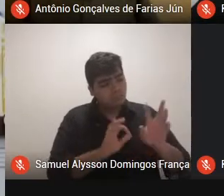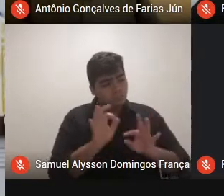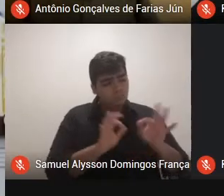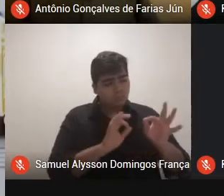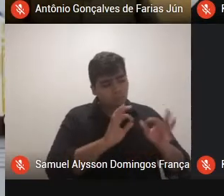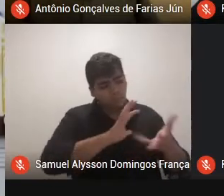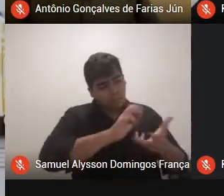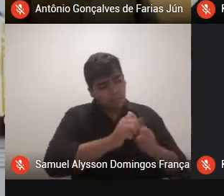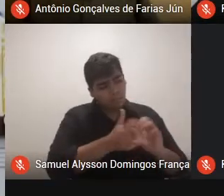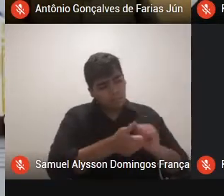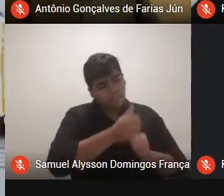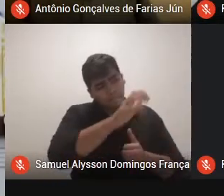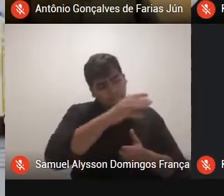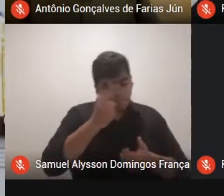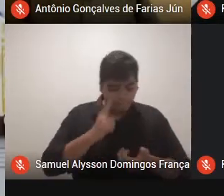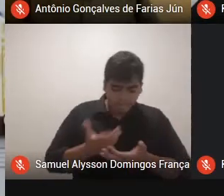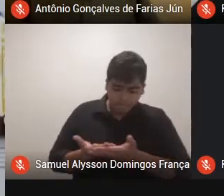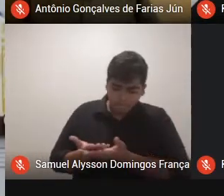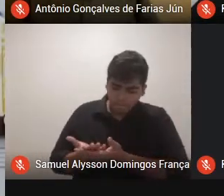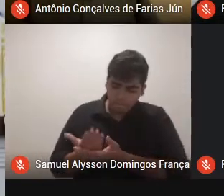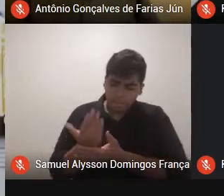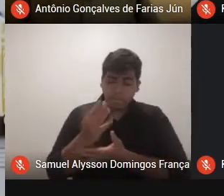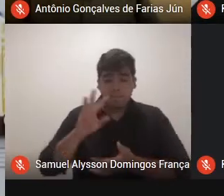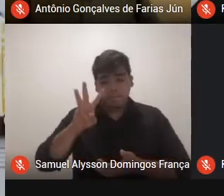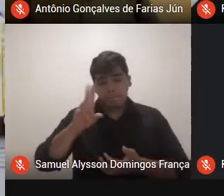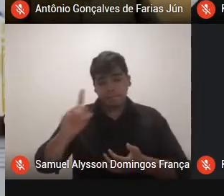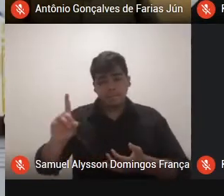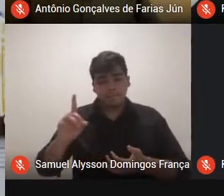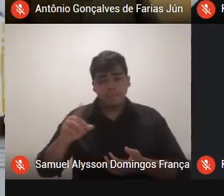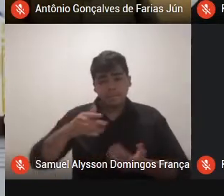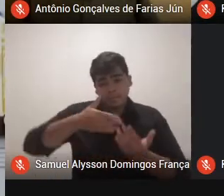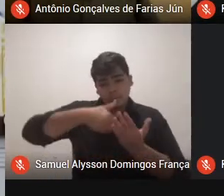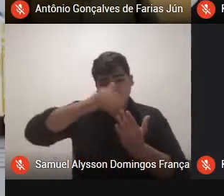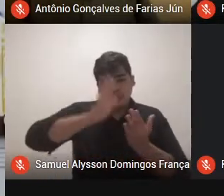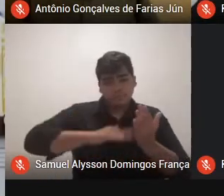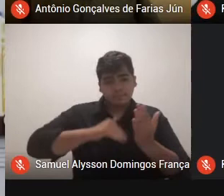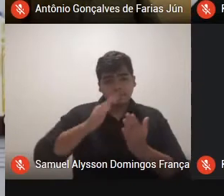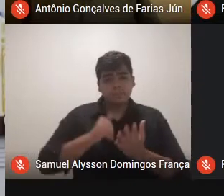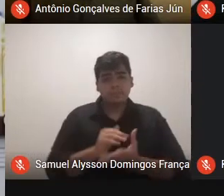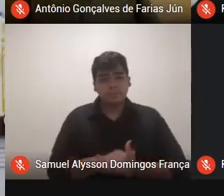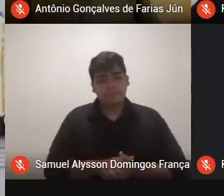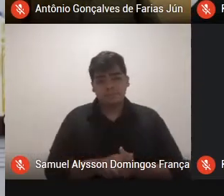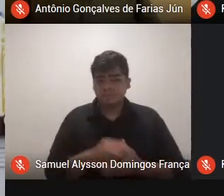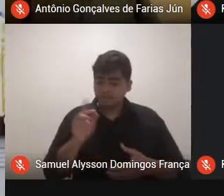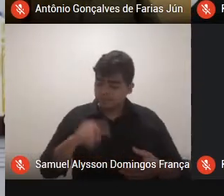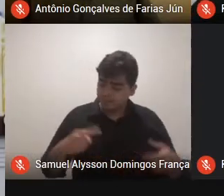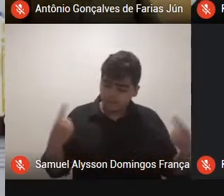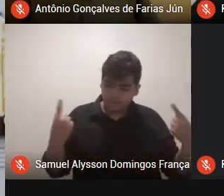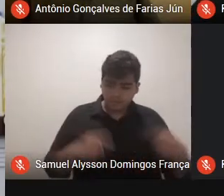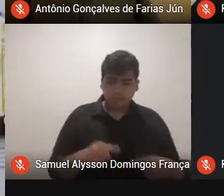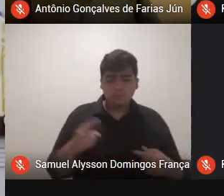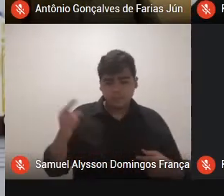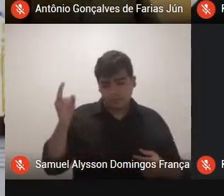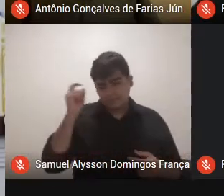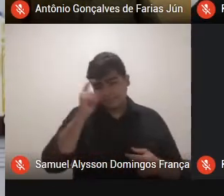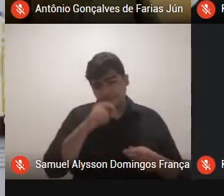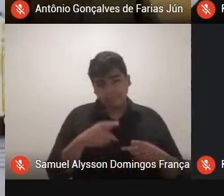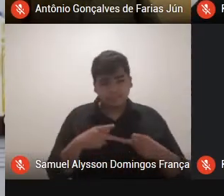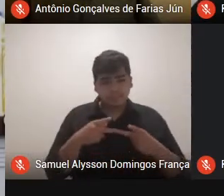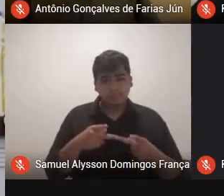exportar para a impressão 3D, imprimir e pintar. Então, assim, foi um desafio, foi um projeto que